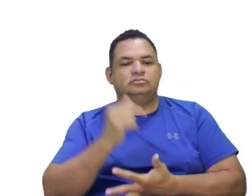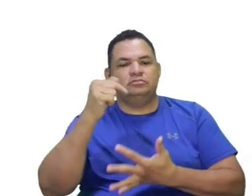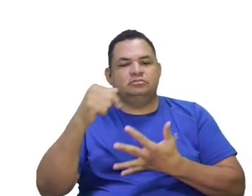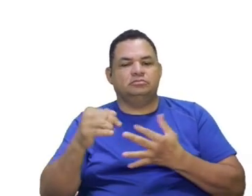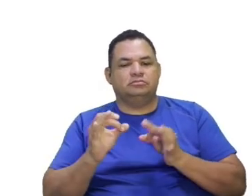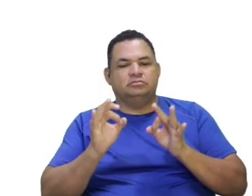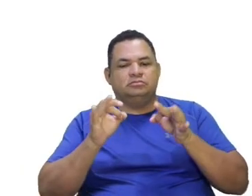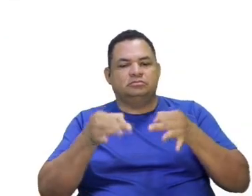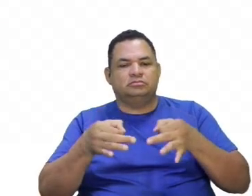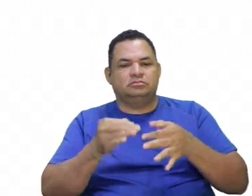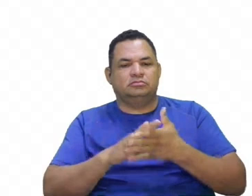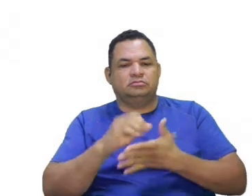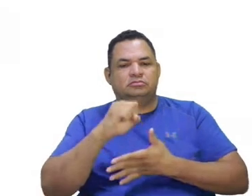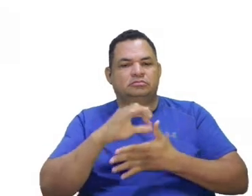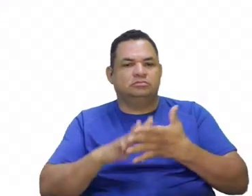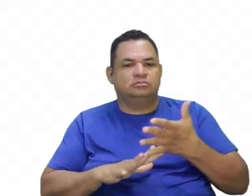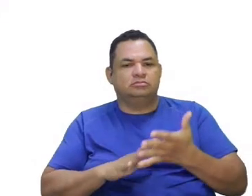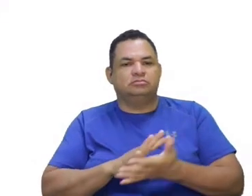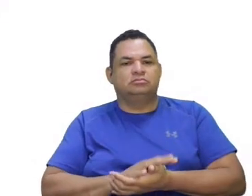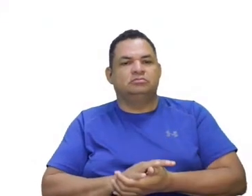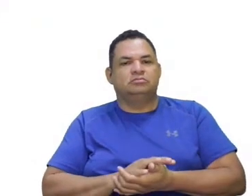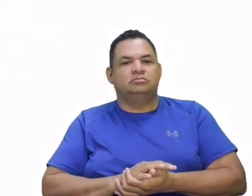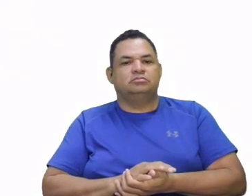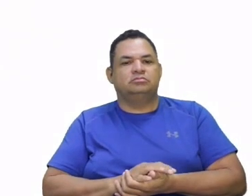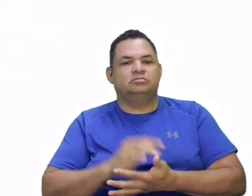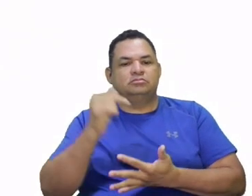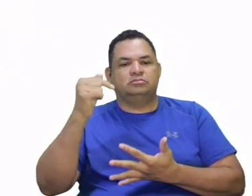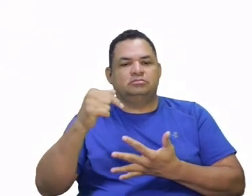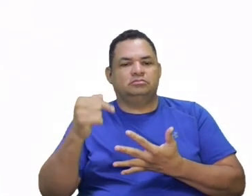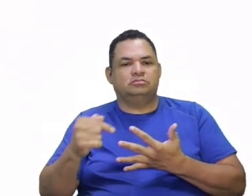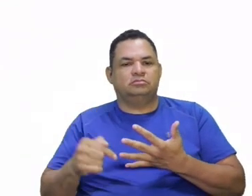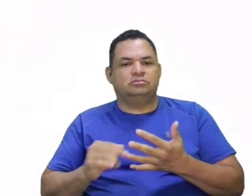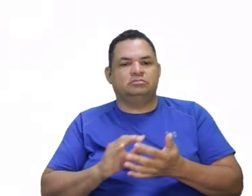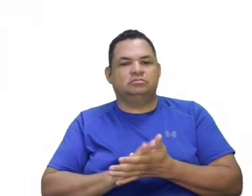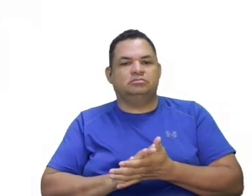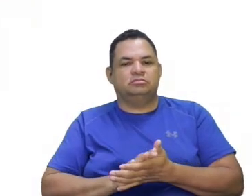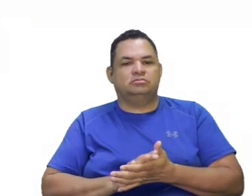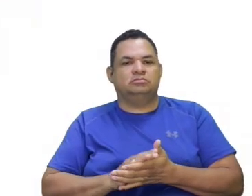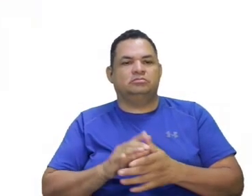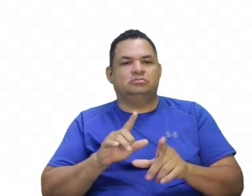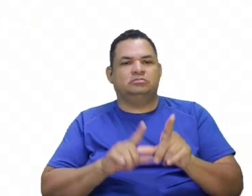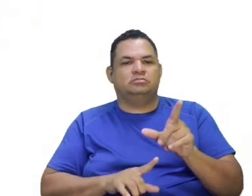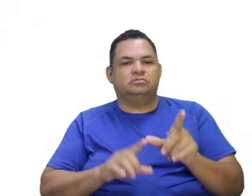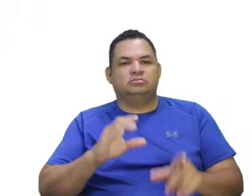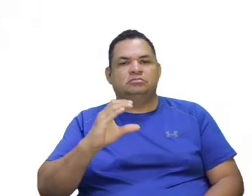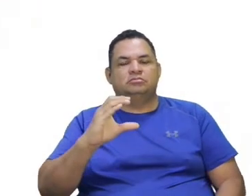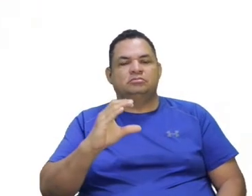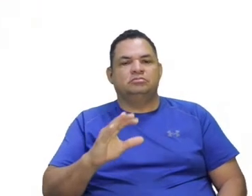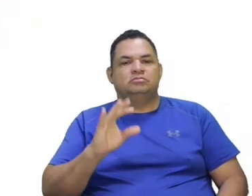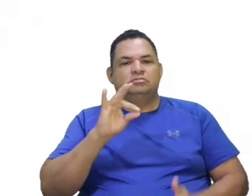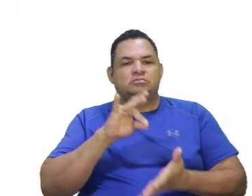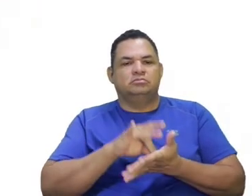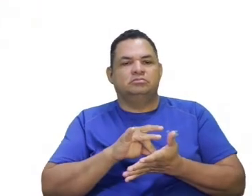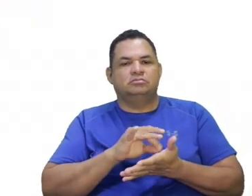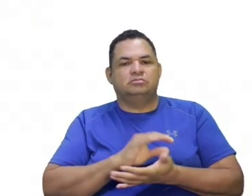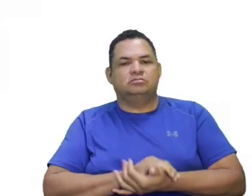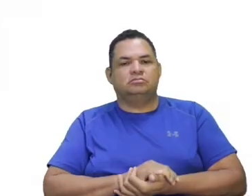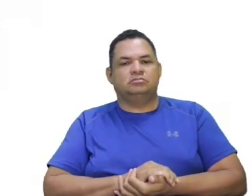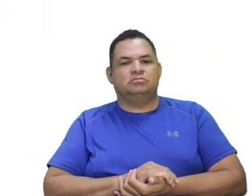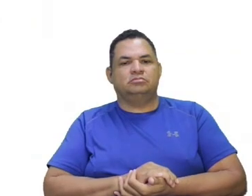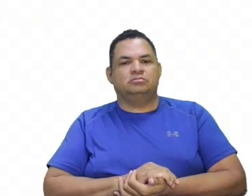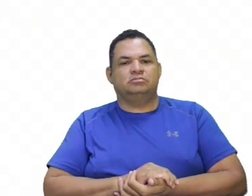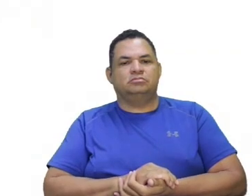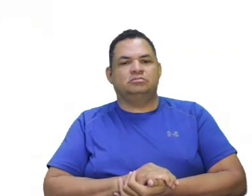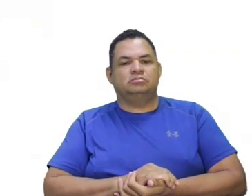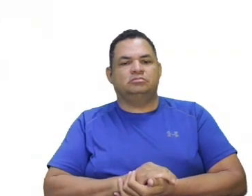alternativa correta para essa questão é a alternativa da letra C, de fato, aonde a gente